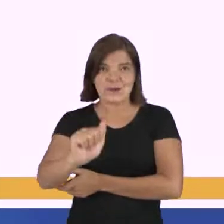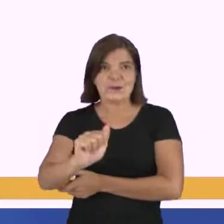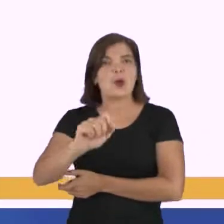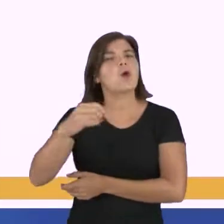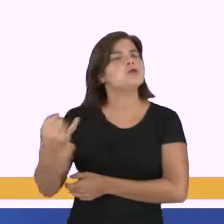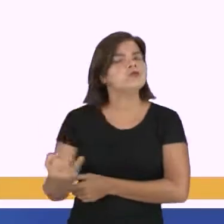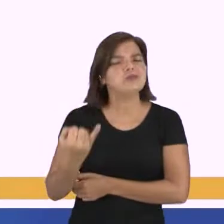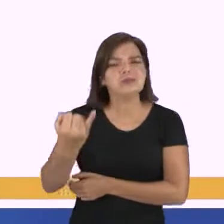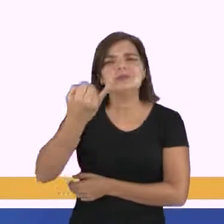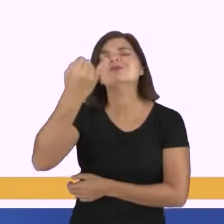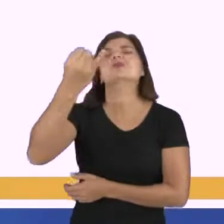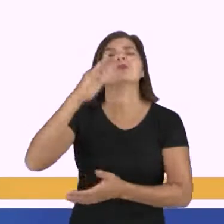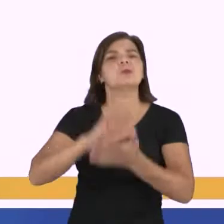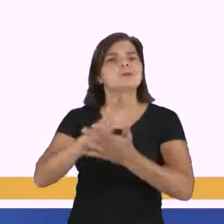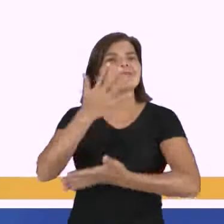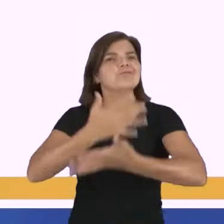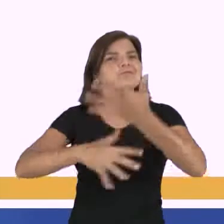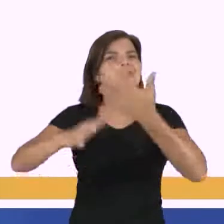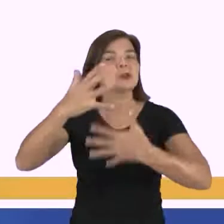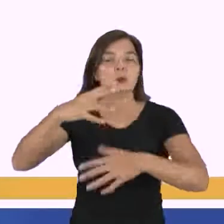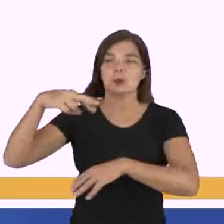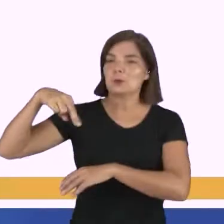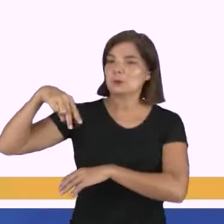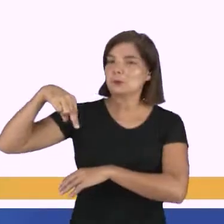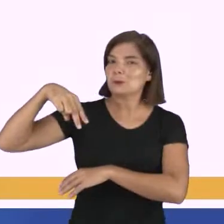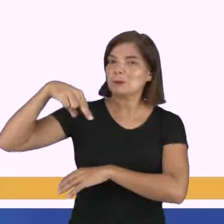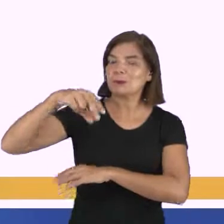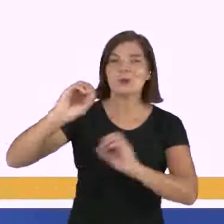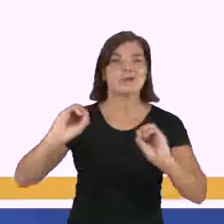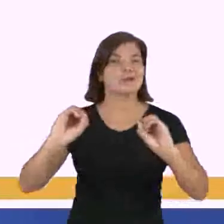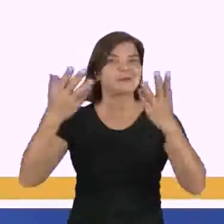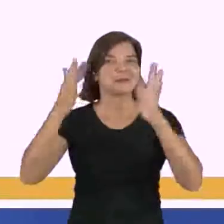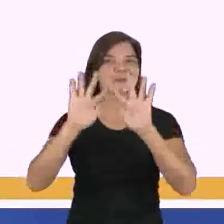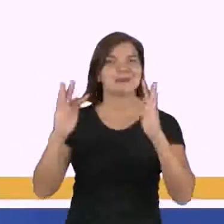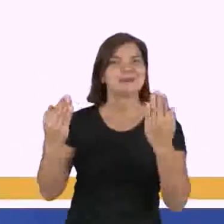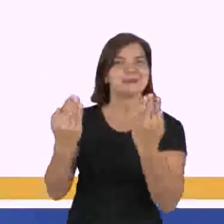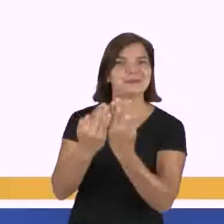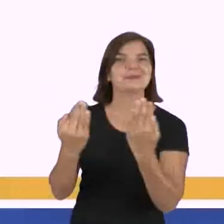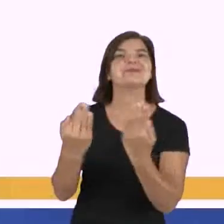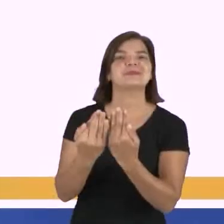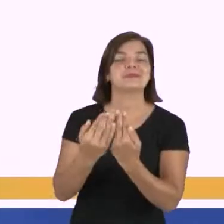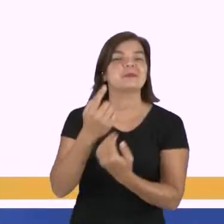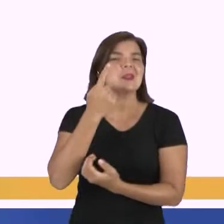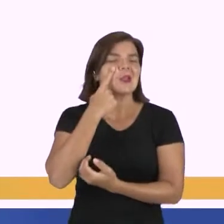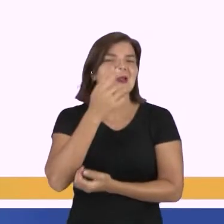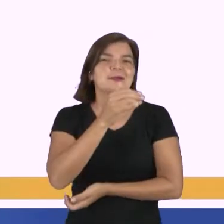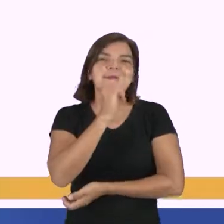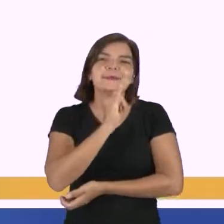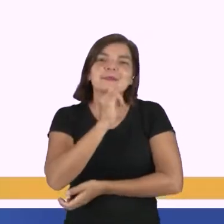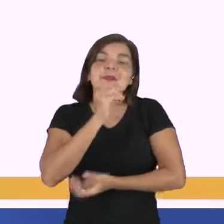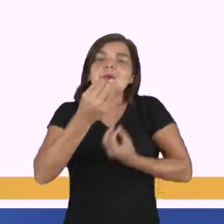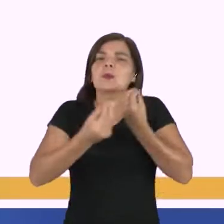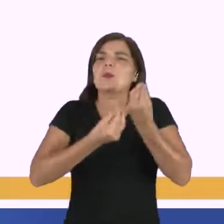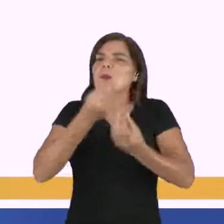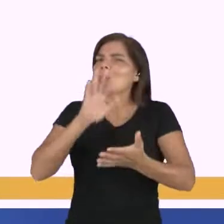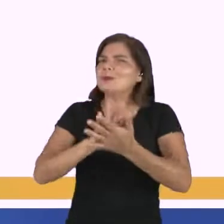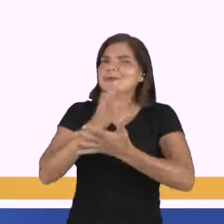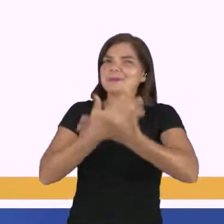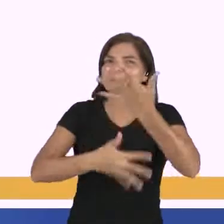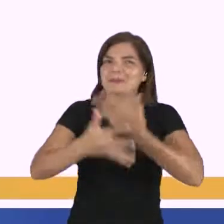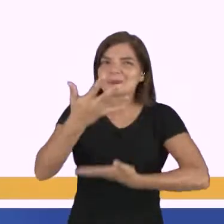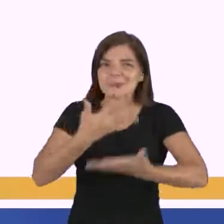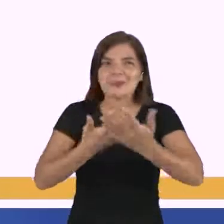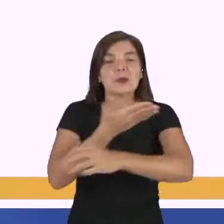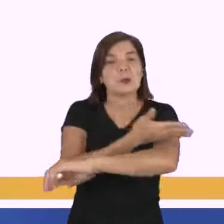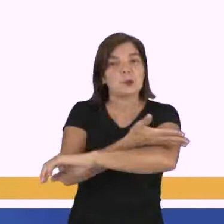os americanos, que é celebrado com desfiles e festas familiares. Então, observem aí alguns exemplos de como eles celebram, né?